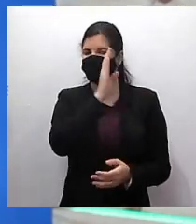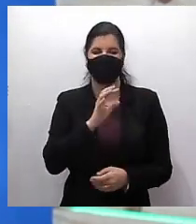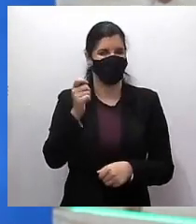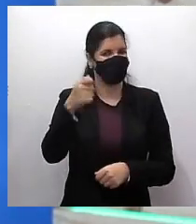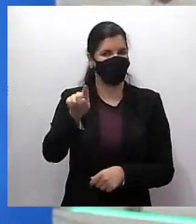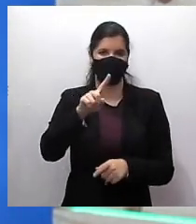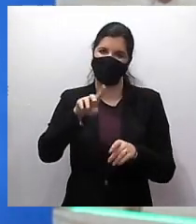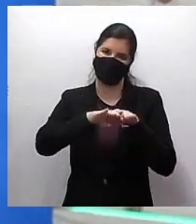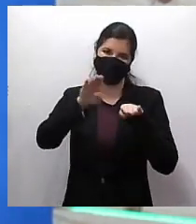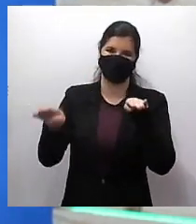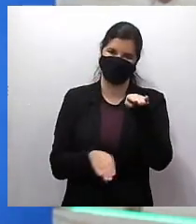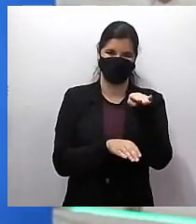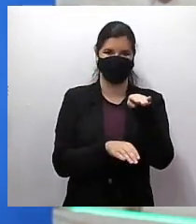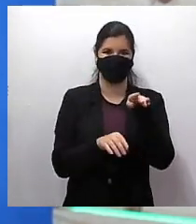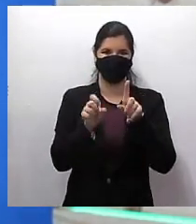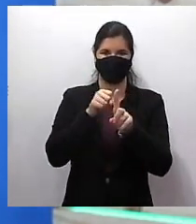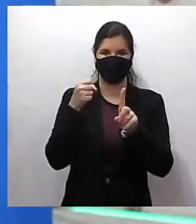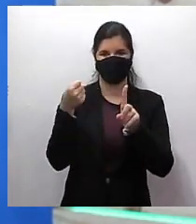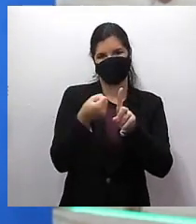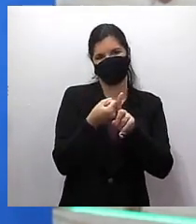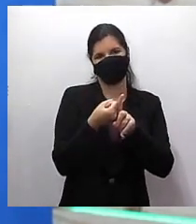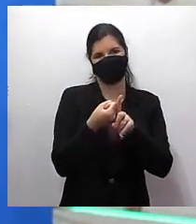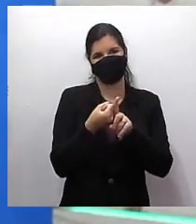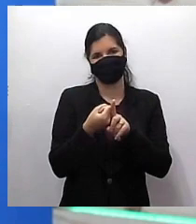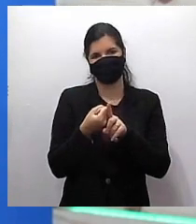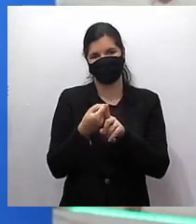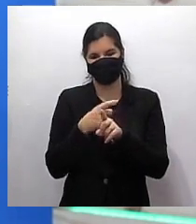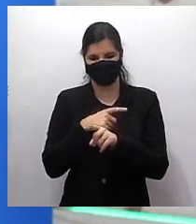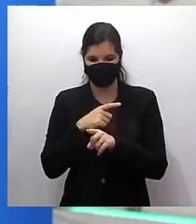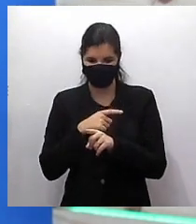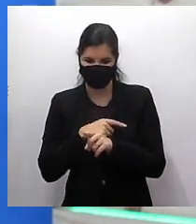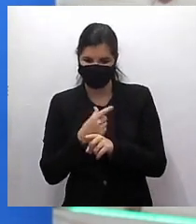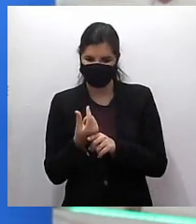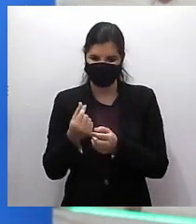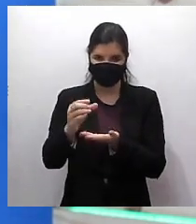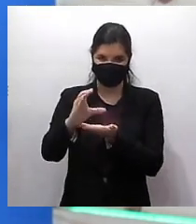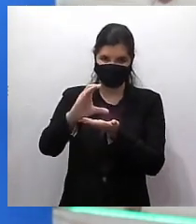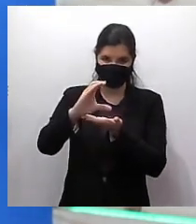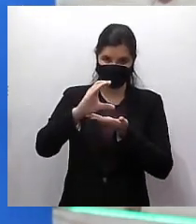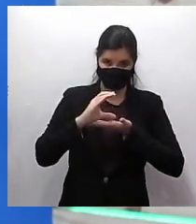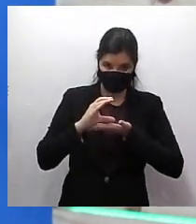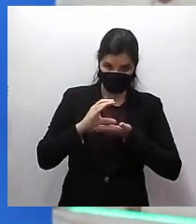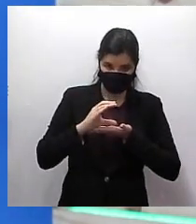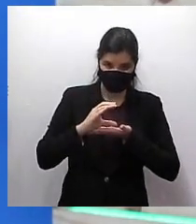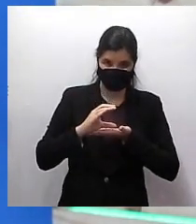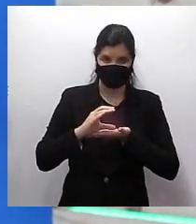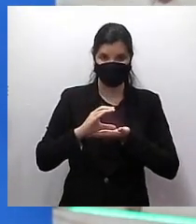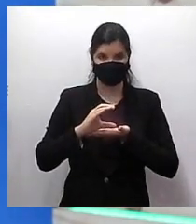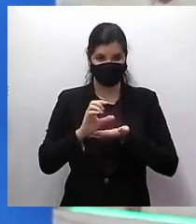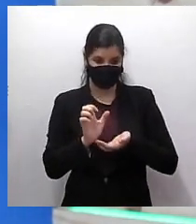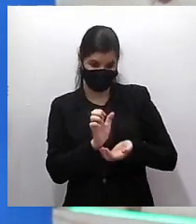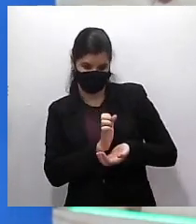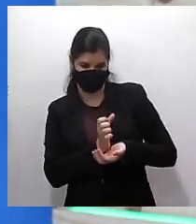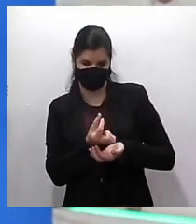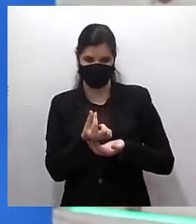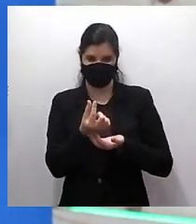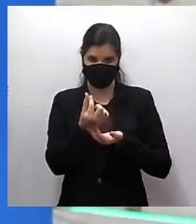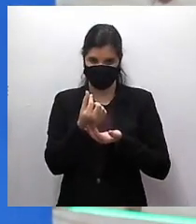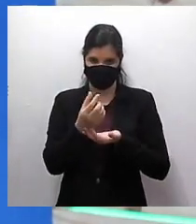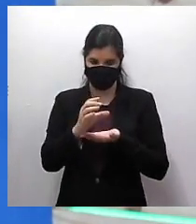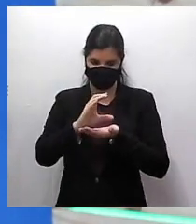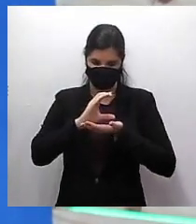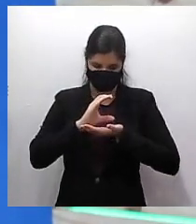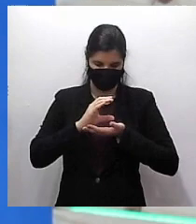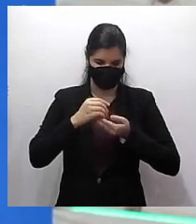de desigualdade social. Quando a gente fala de renda per capita, a gente está falando justamente da divisão desta riqueza. Se o Brasil é o